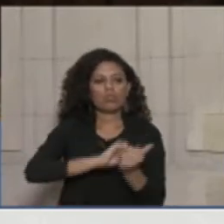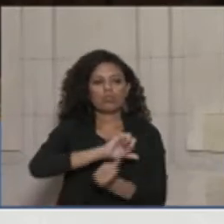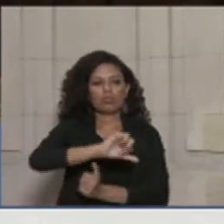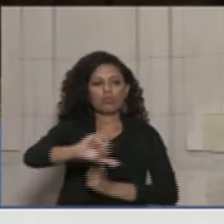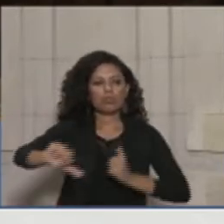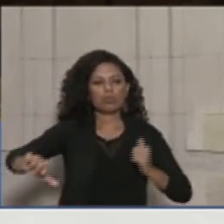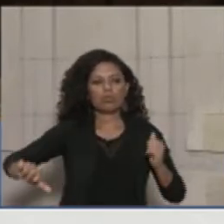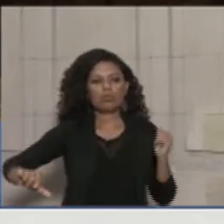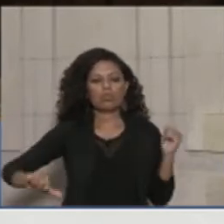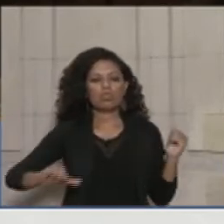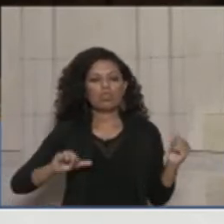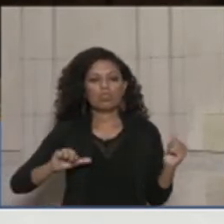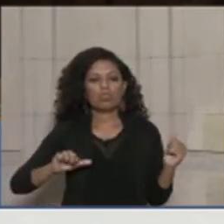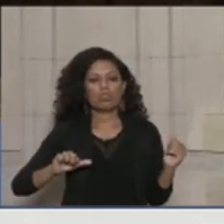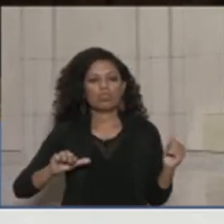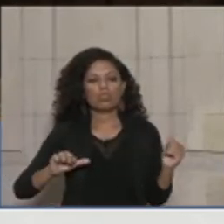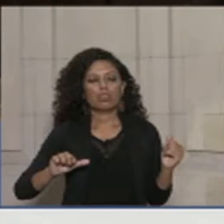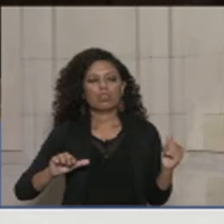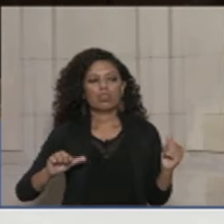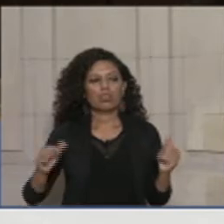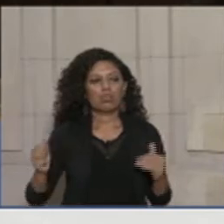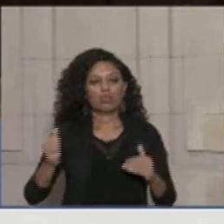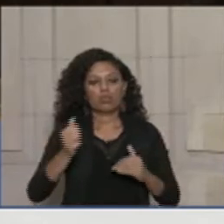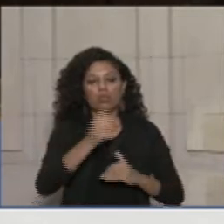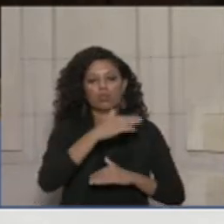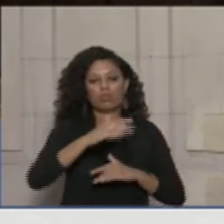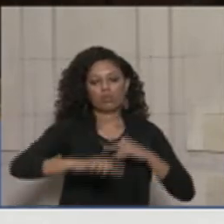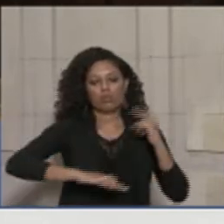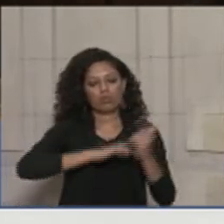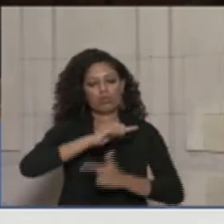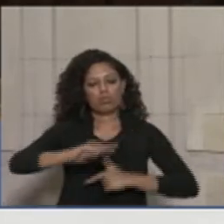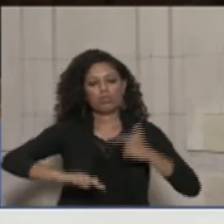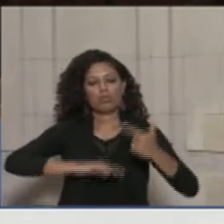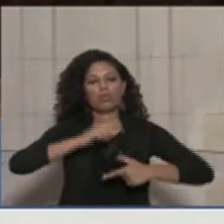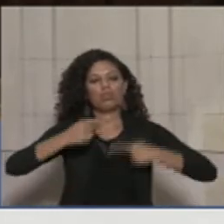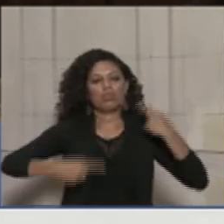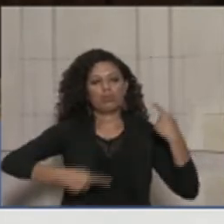a transformação, um novo ciclo da política.